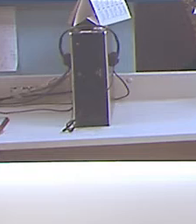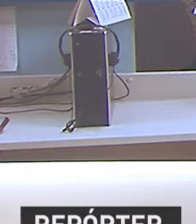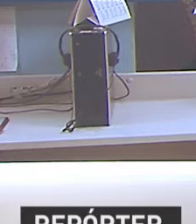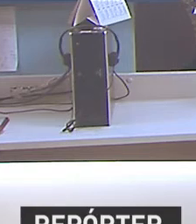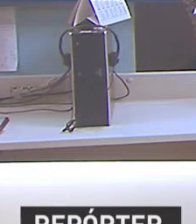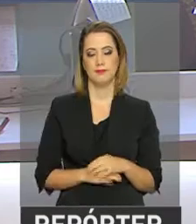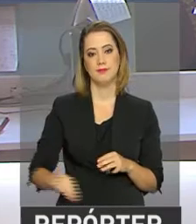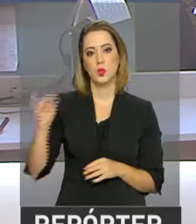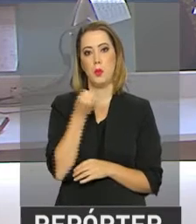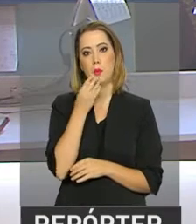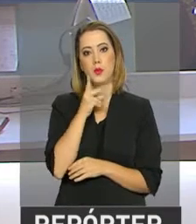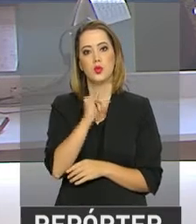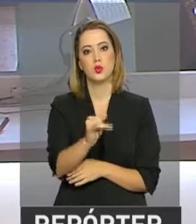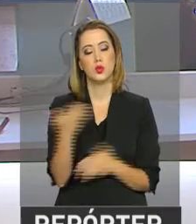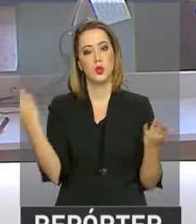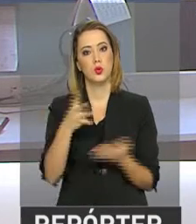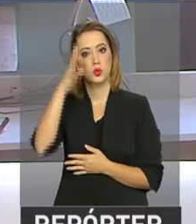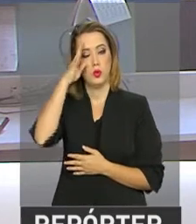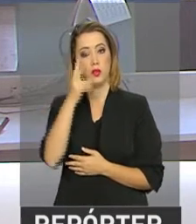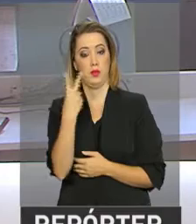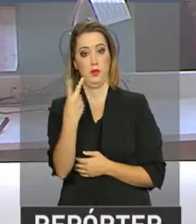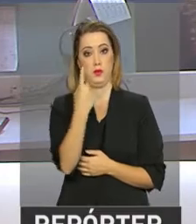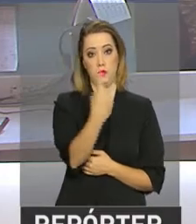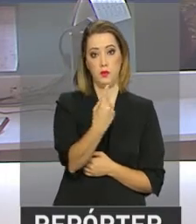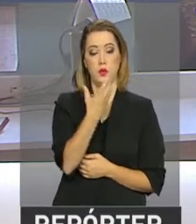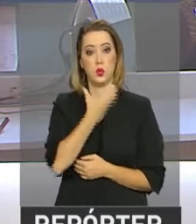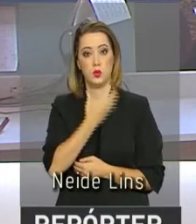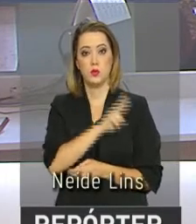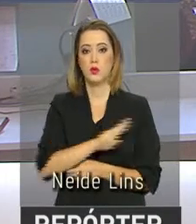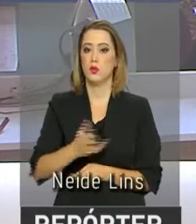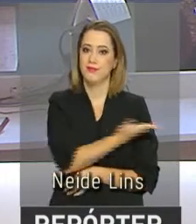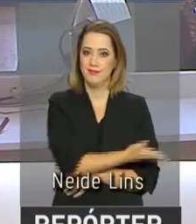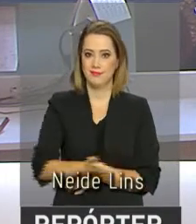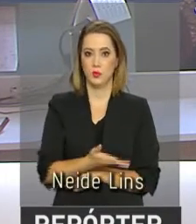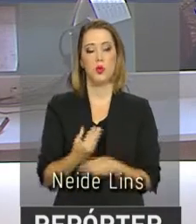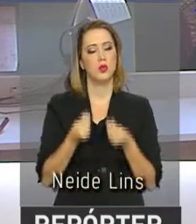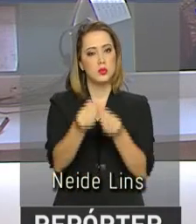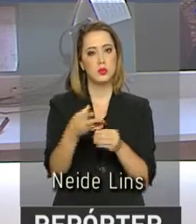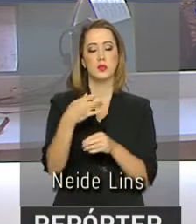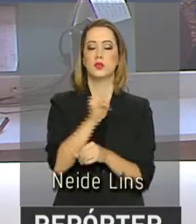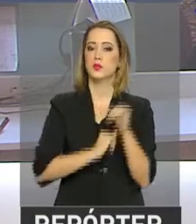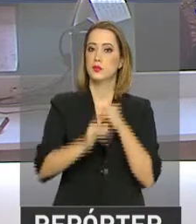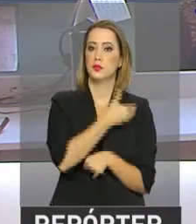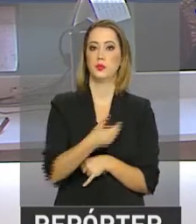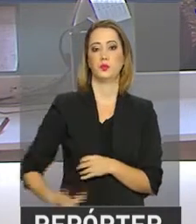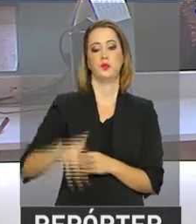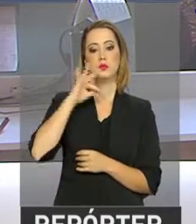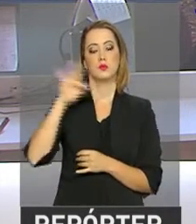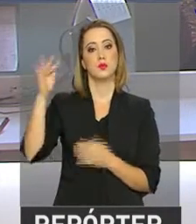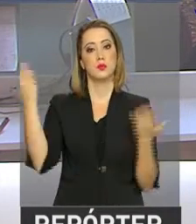olá bom dia hoje é quarta-feira 21 de dezembro eu sou josé luiz filho e trago pra você a partir de agora as notícias do governo federal